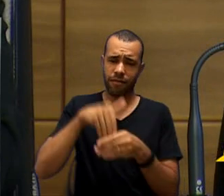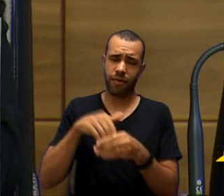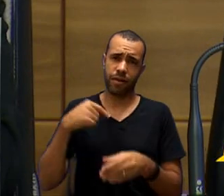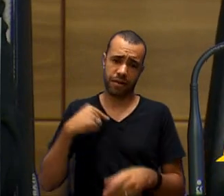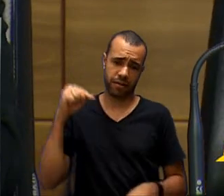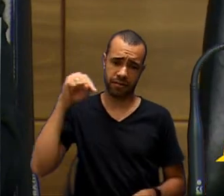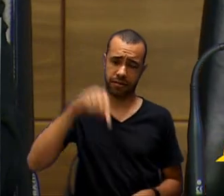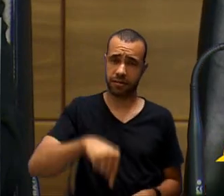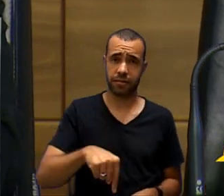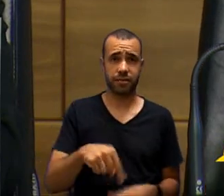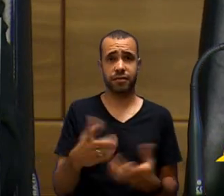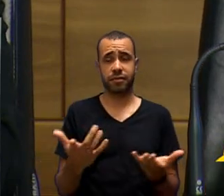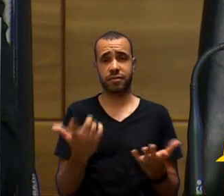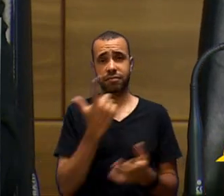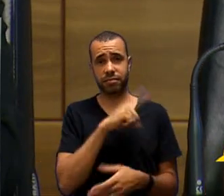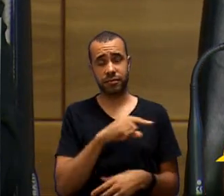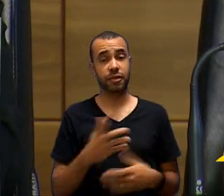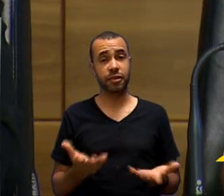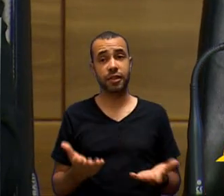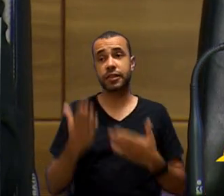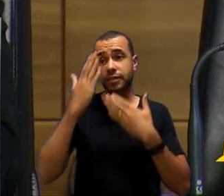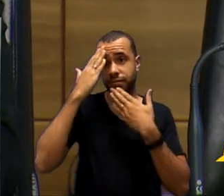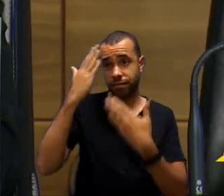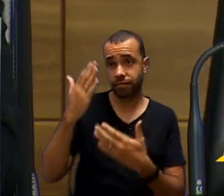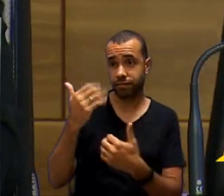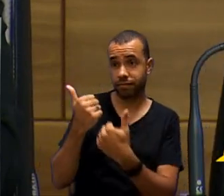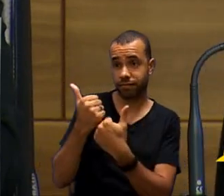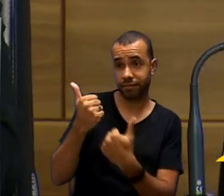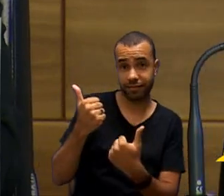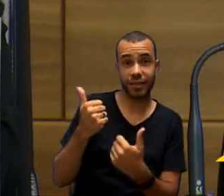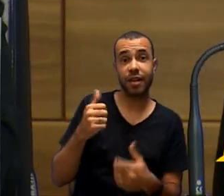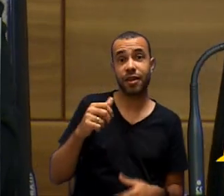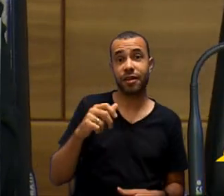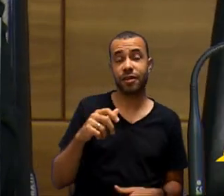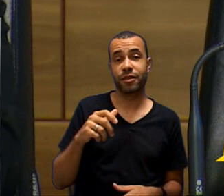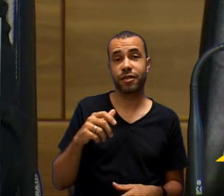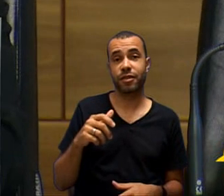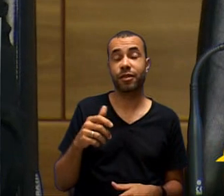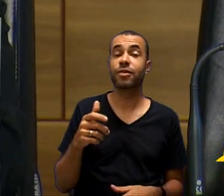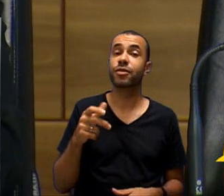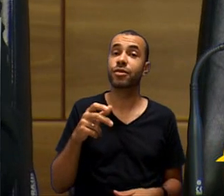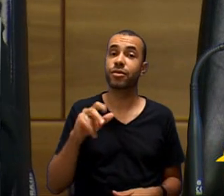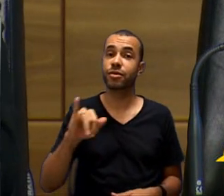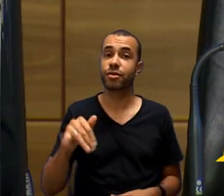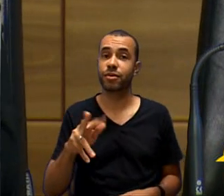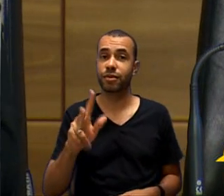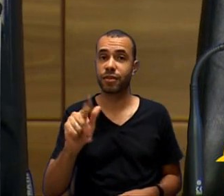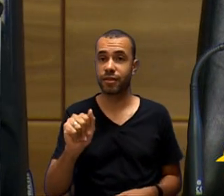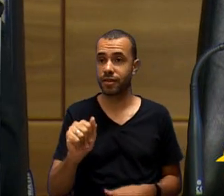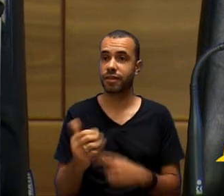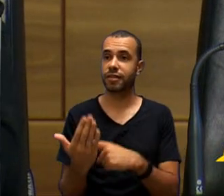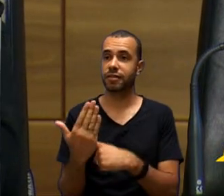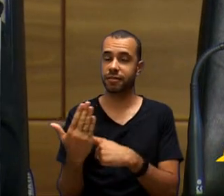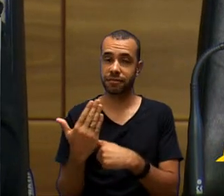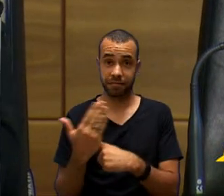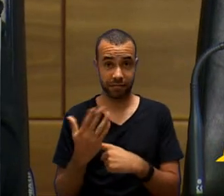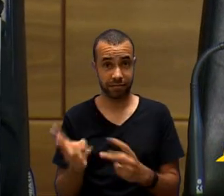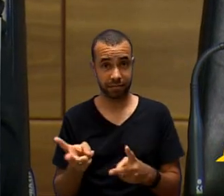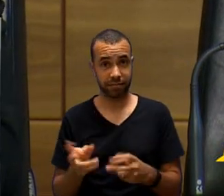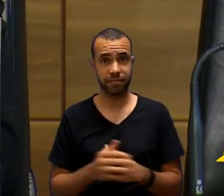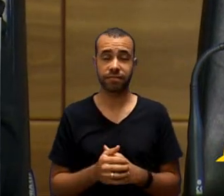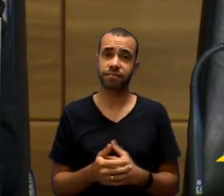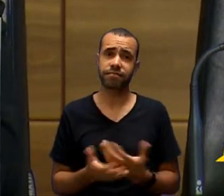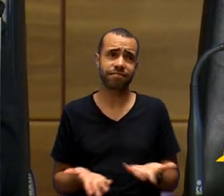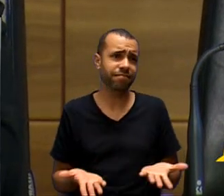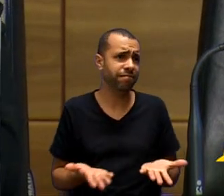estar aqui hoje em dia. Queria agradecer a minha suplente, Júlia, por estar me ajudando em tudo isso. É, apesar de todas as